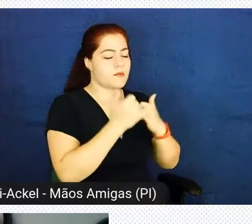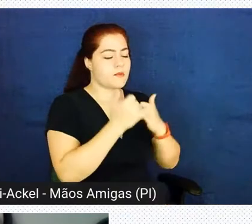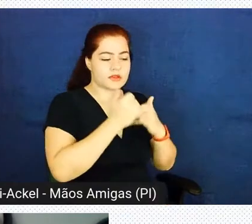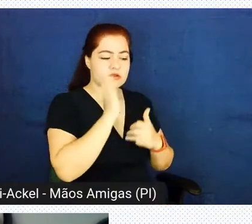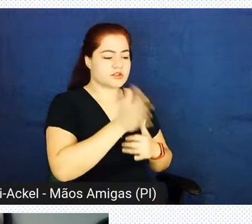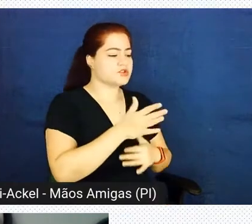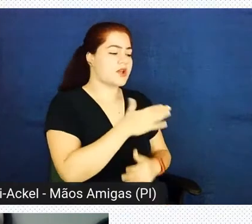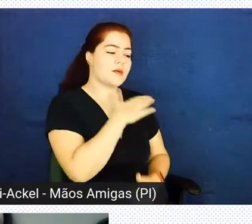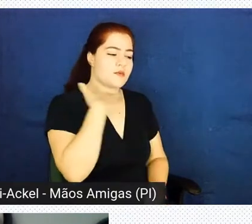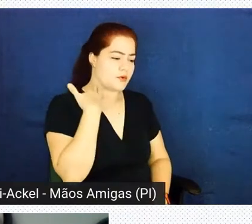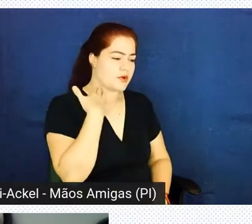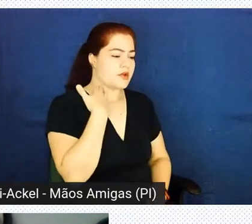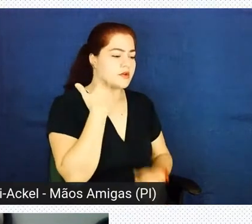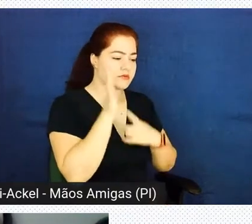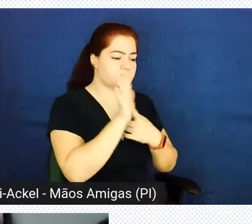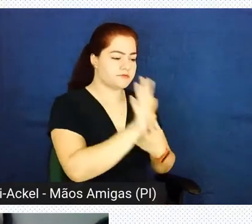morrido.